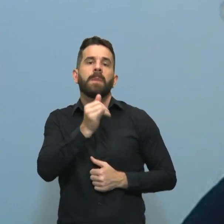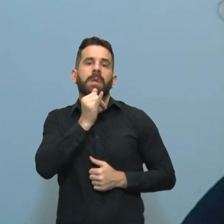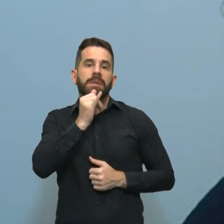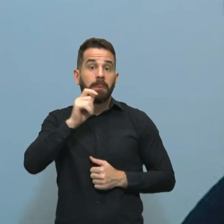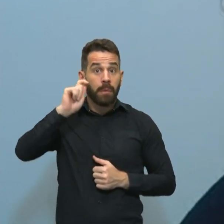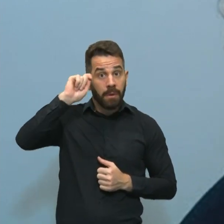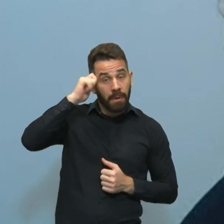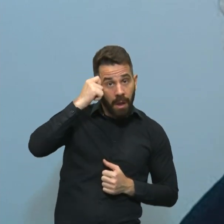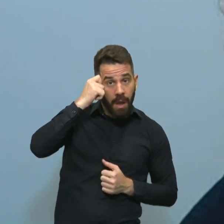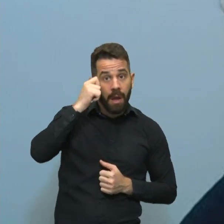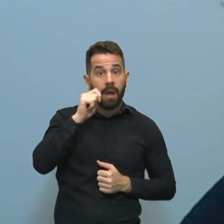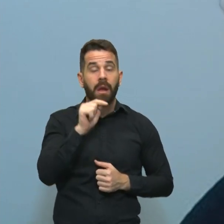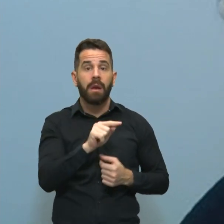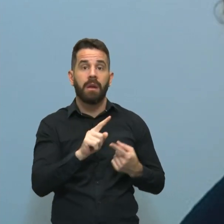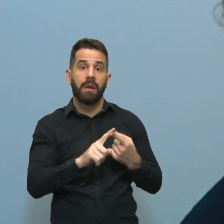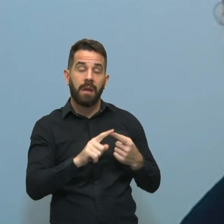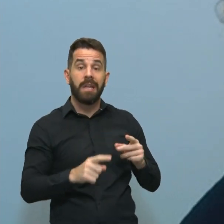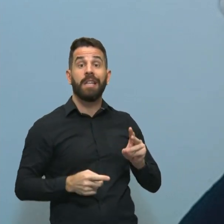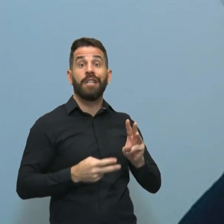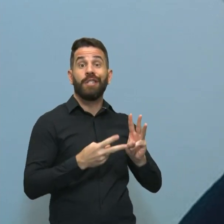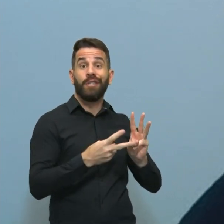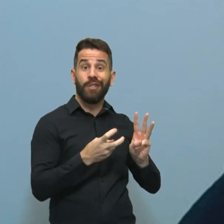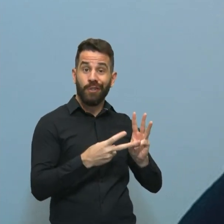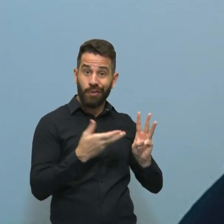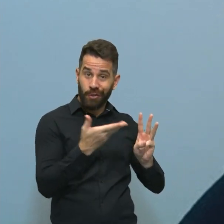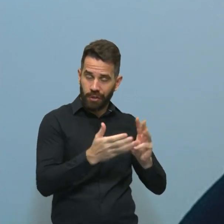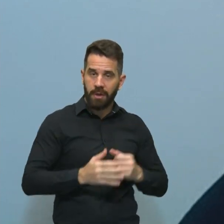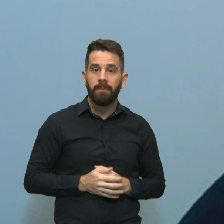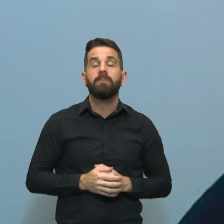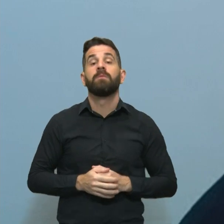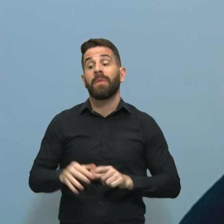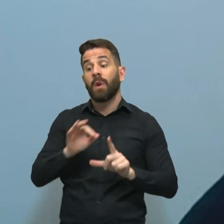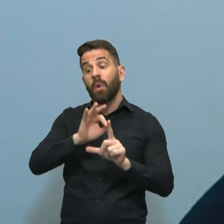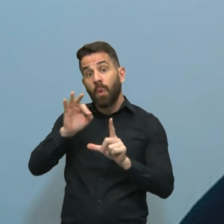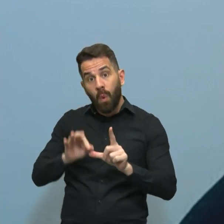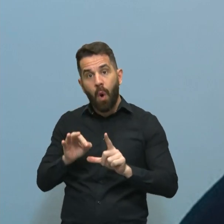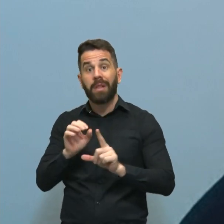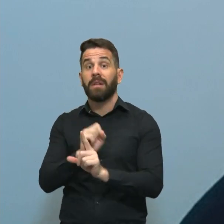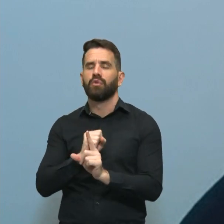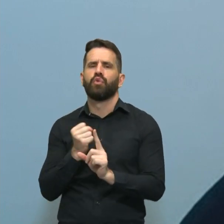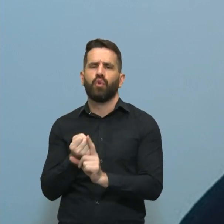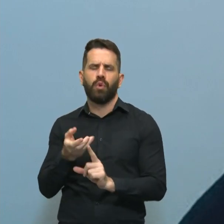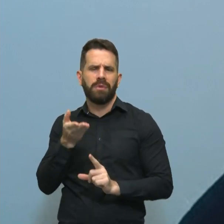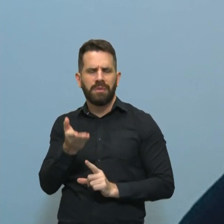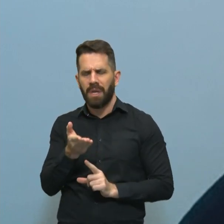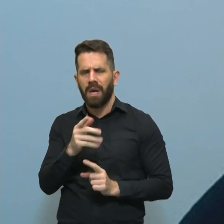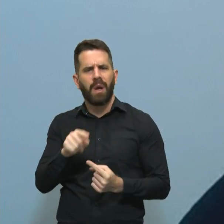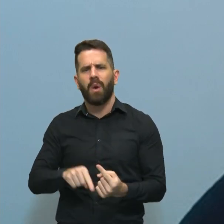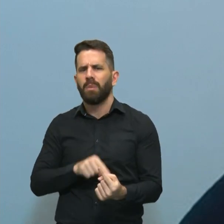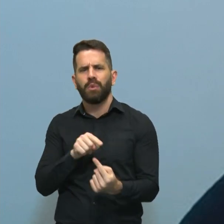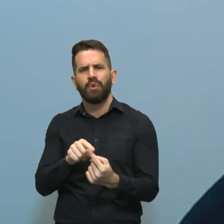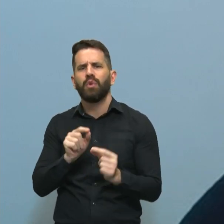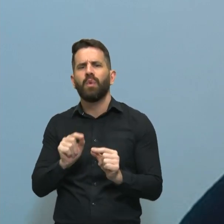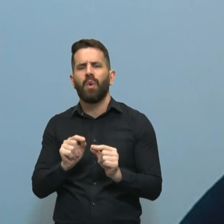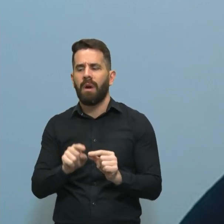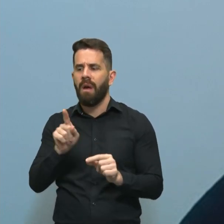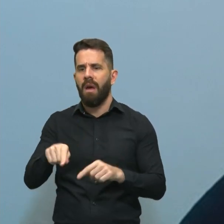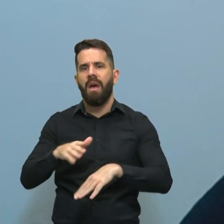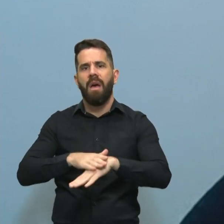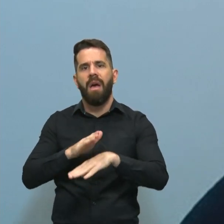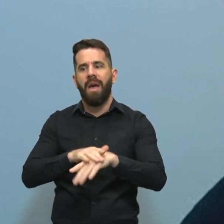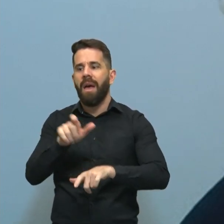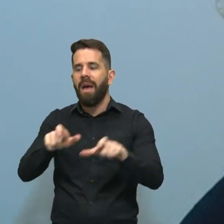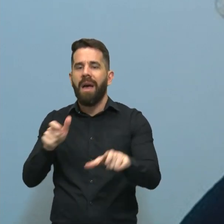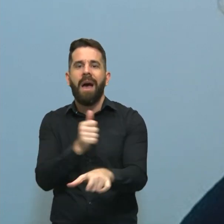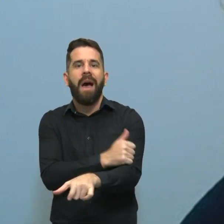e da população indígena. Temos as cotas sociais, né? Que são para os estudantes de escola pública,